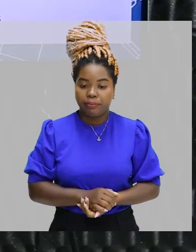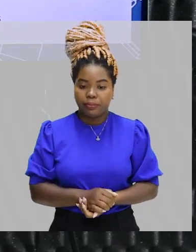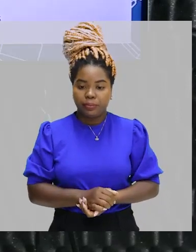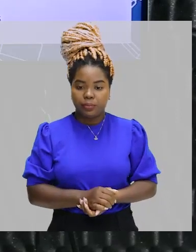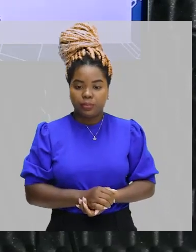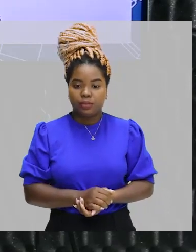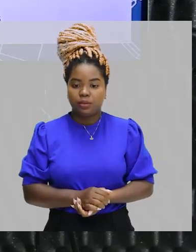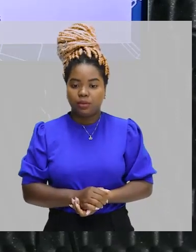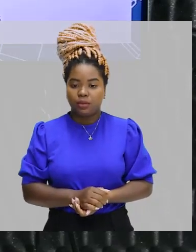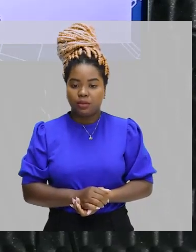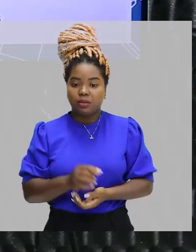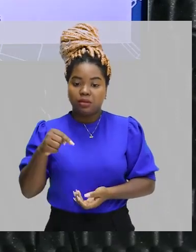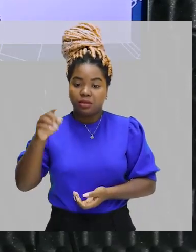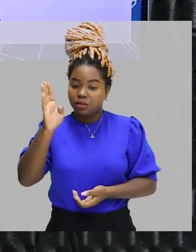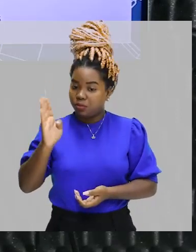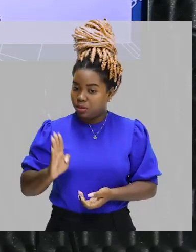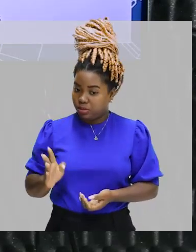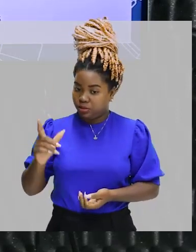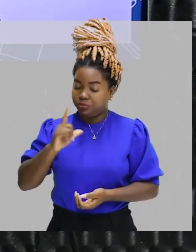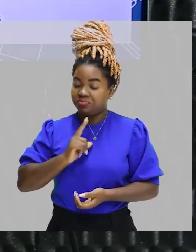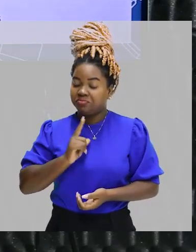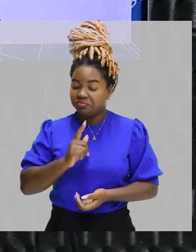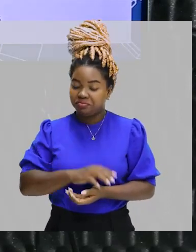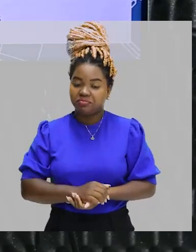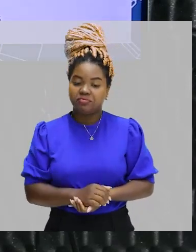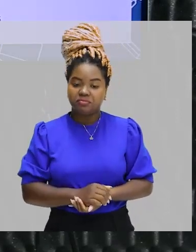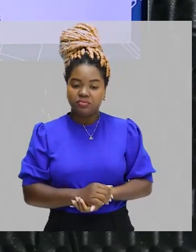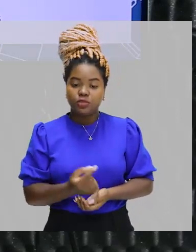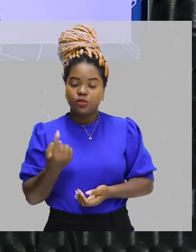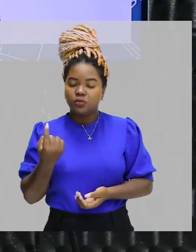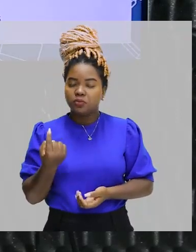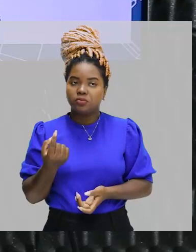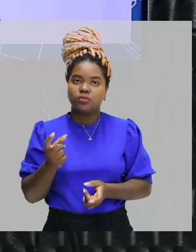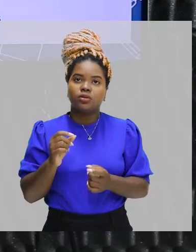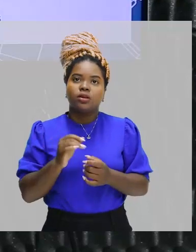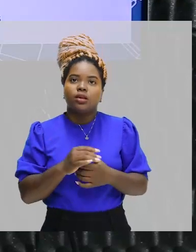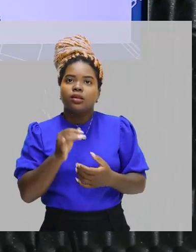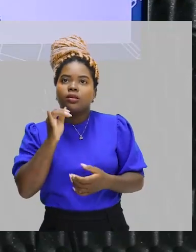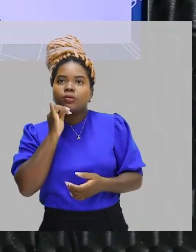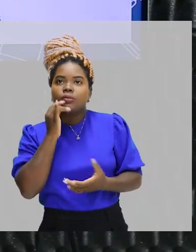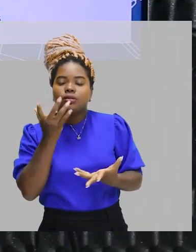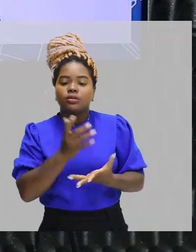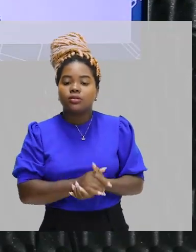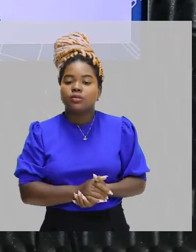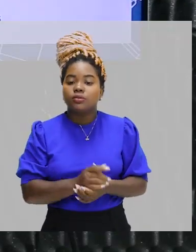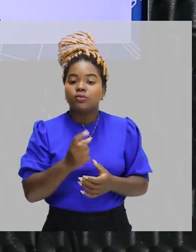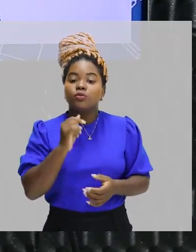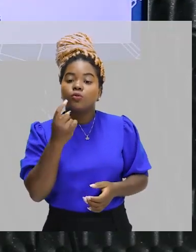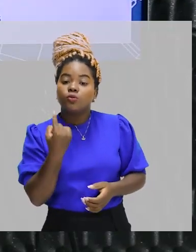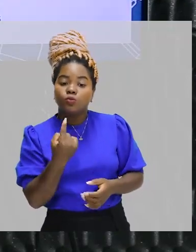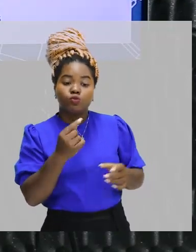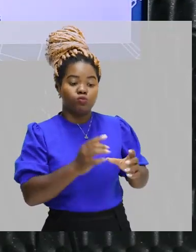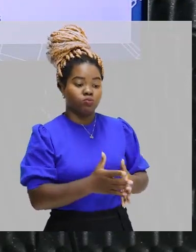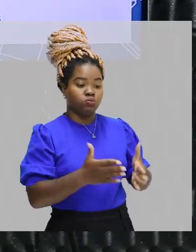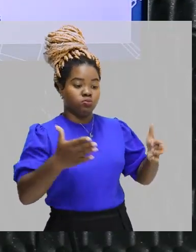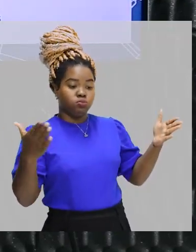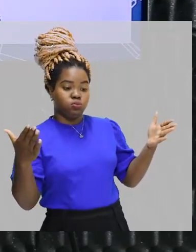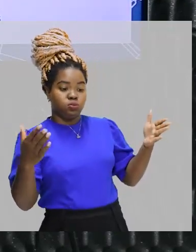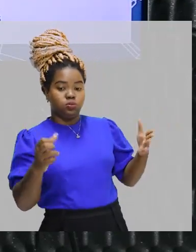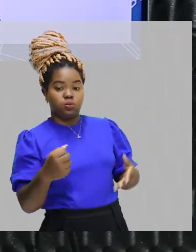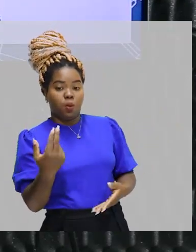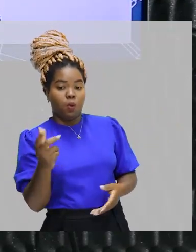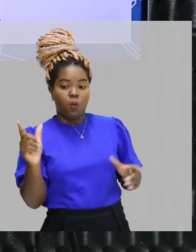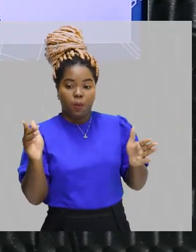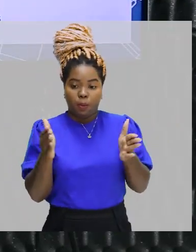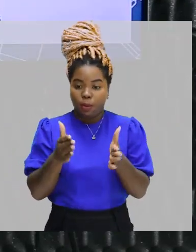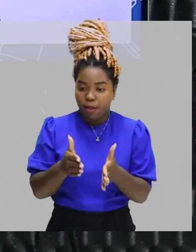formato. Inclusive aqui no Brasil nós temos um muito grande e um outro menor, tá certo? Mas que tem a